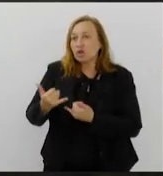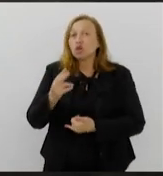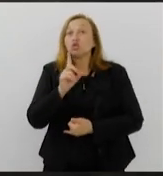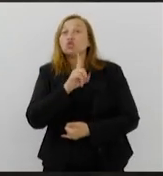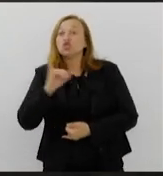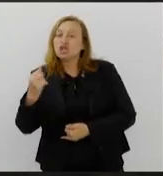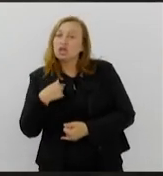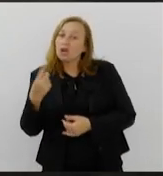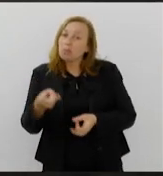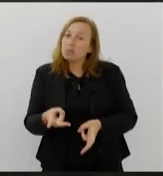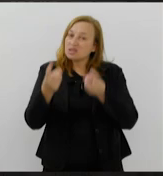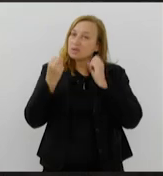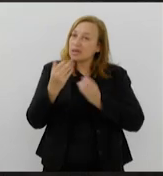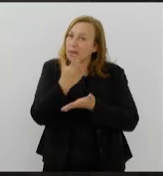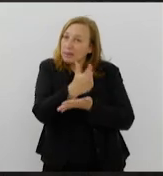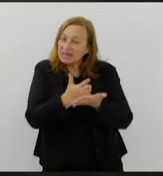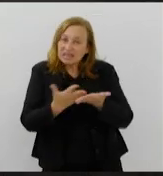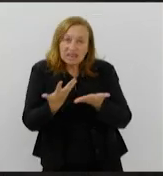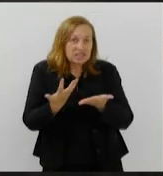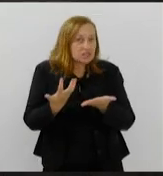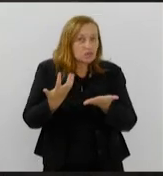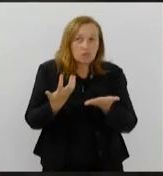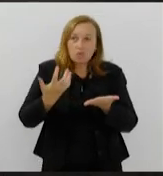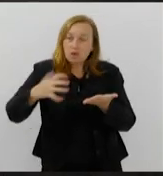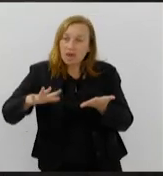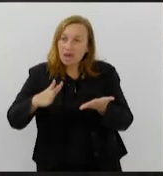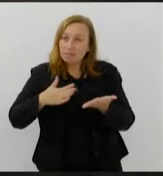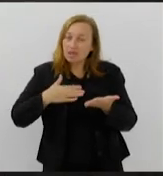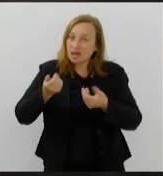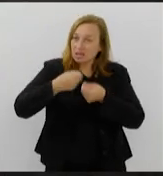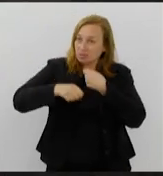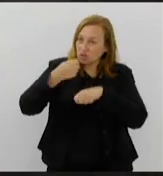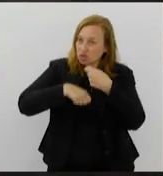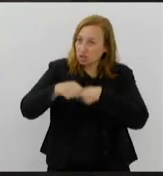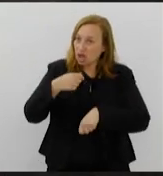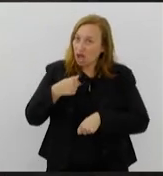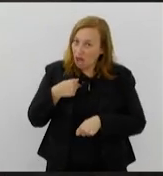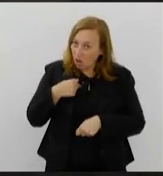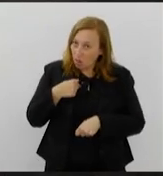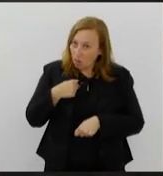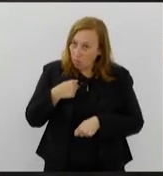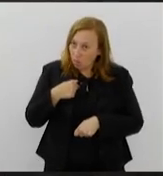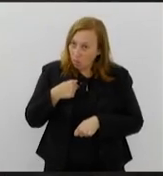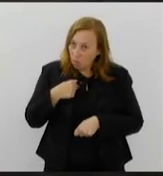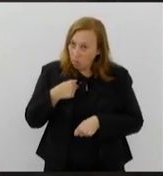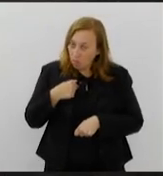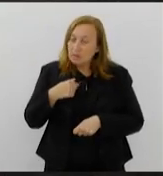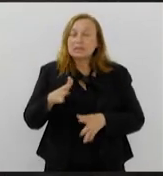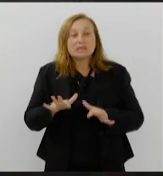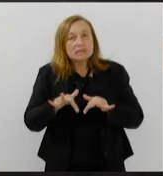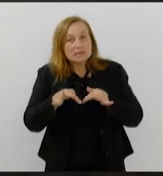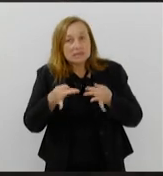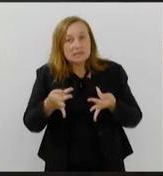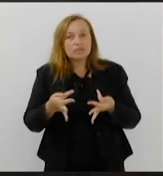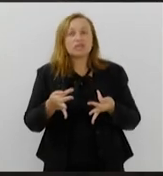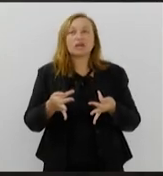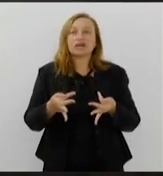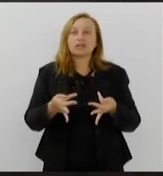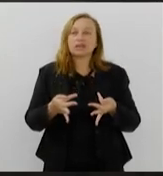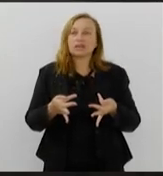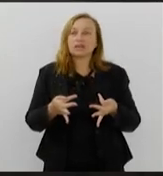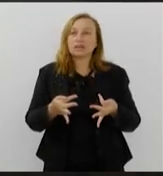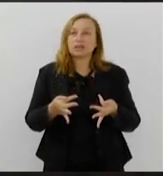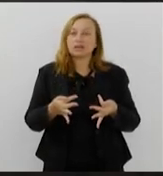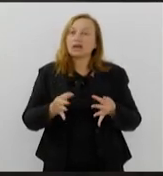perceber que mais da metade aqui não está satisfeito com a minha administração, terei, na maior simplicidade do mundo,